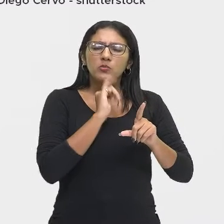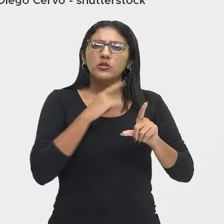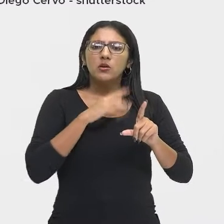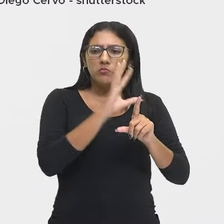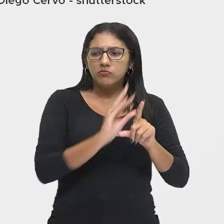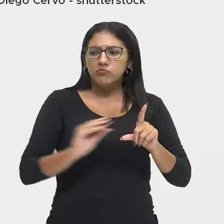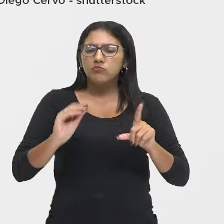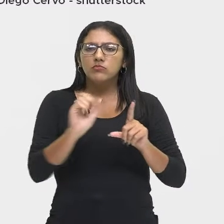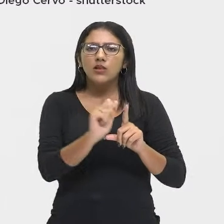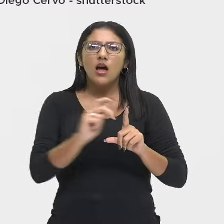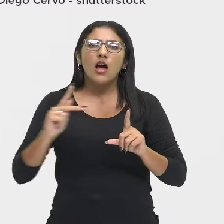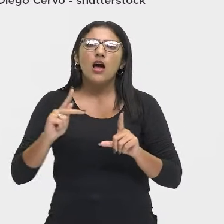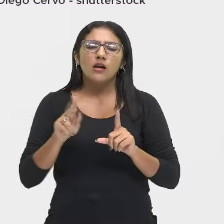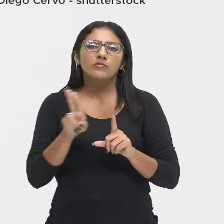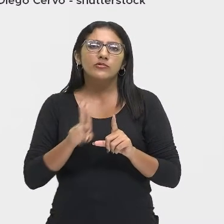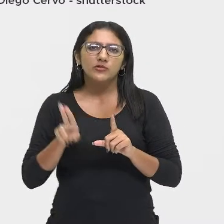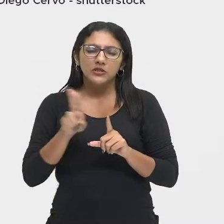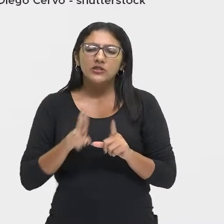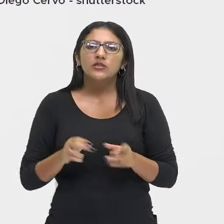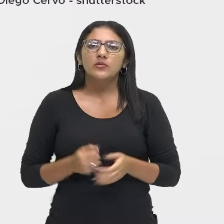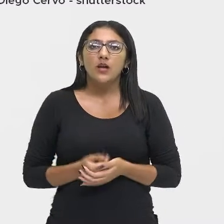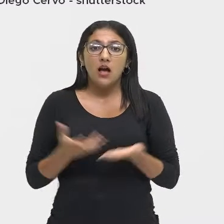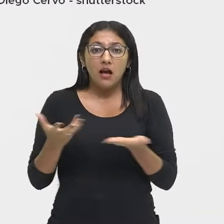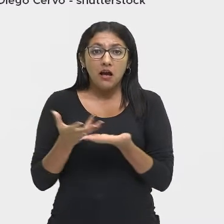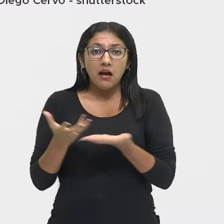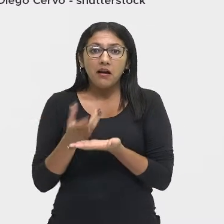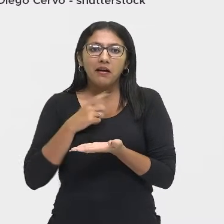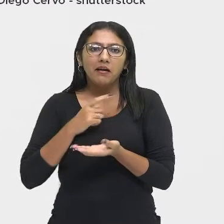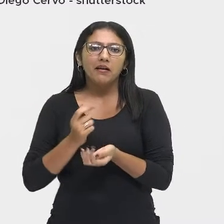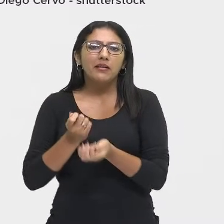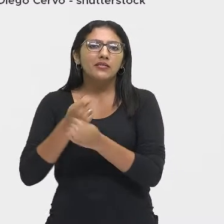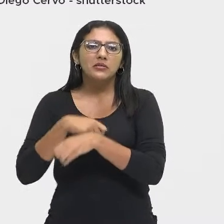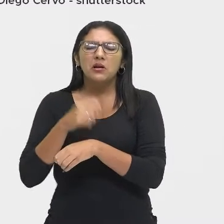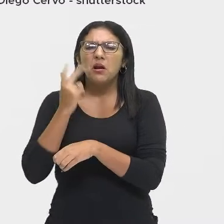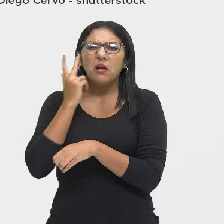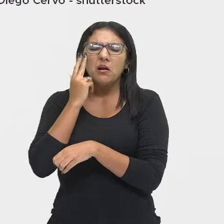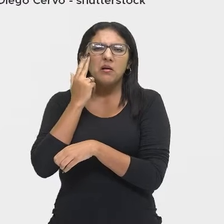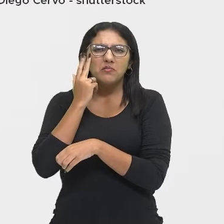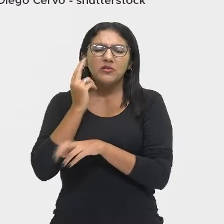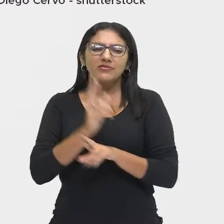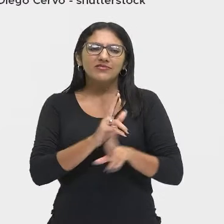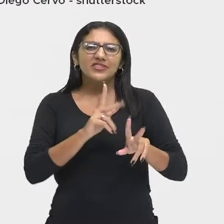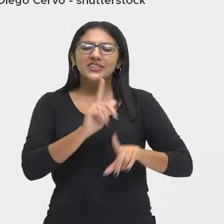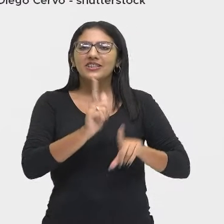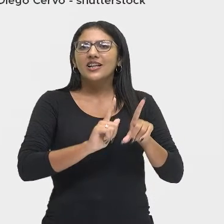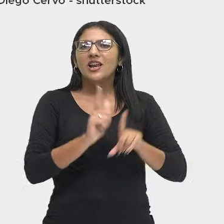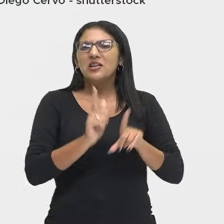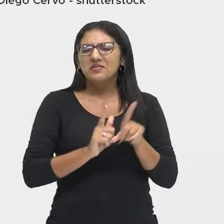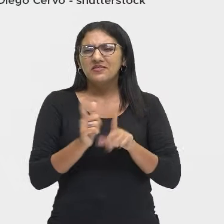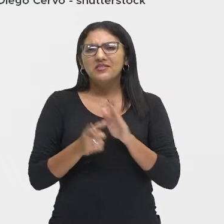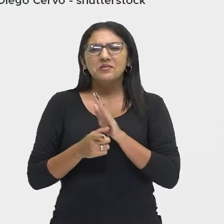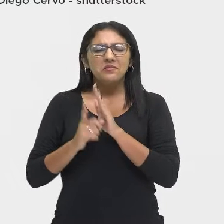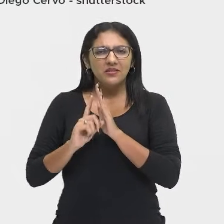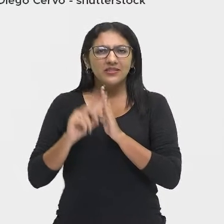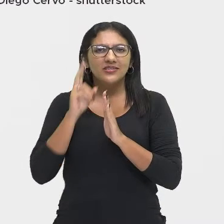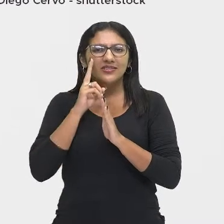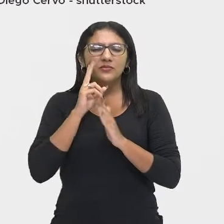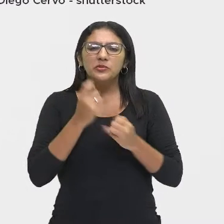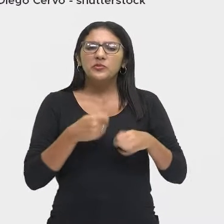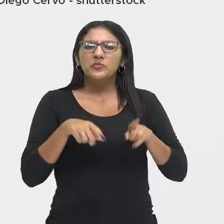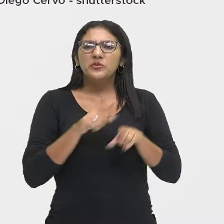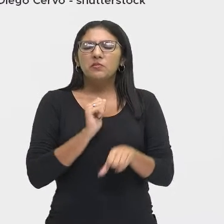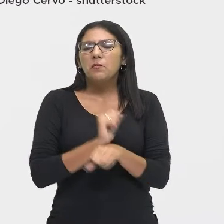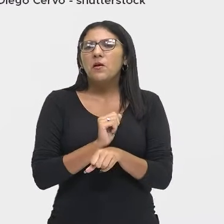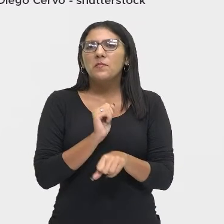disposição do usuário, rompendo de vez com a passividade típica da TV, que foi o que nós falamos agora há pouco.